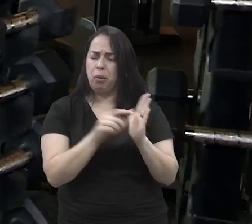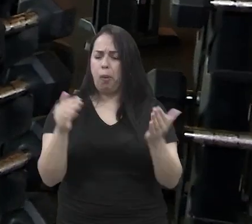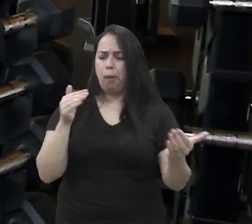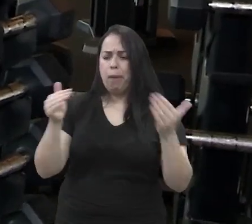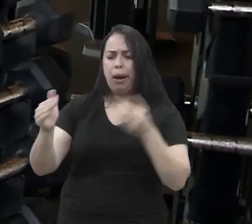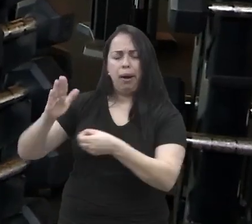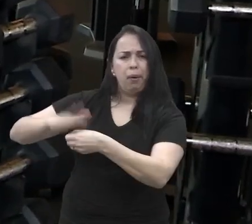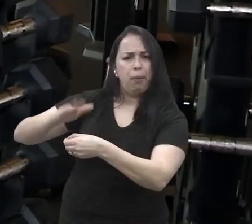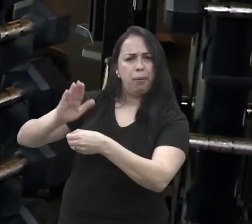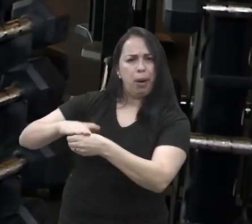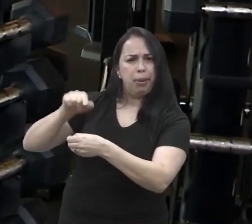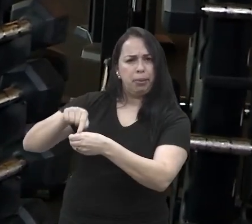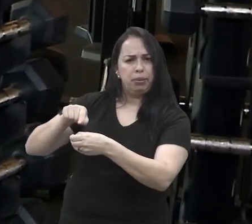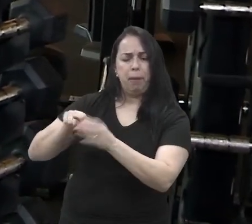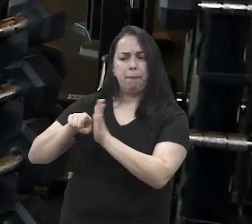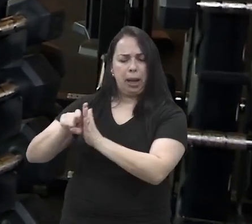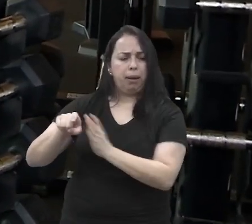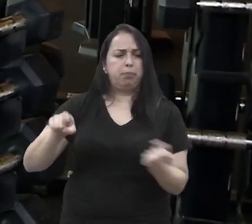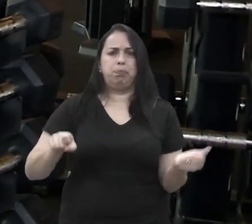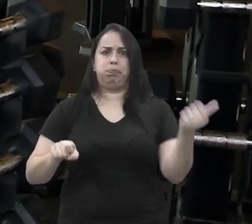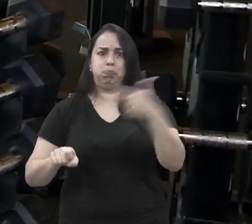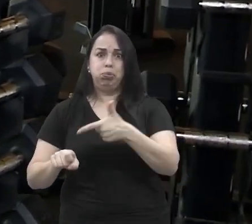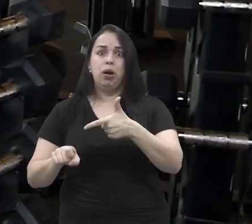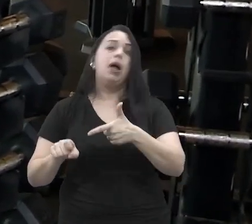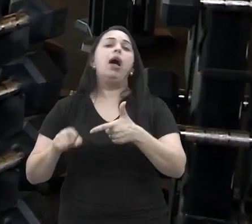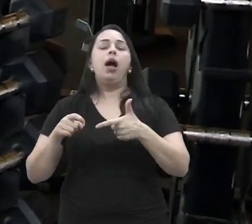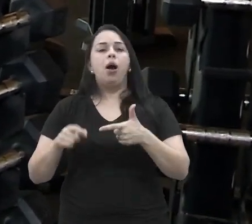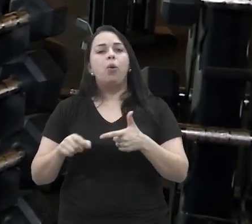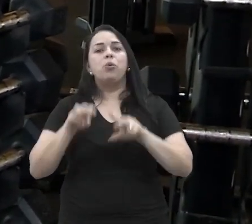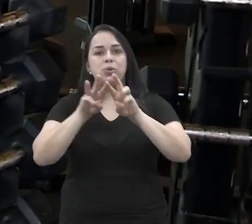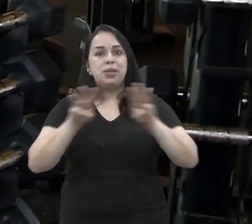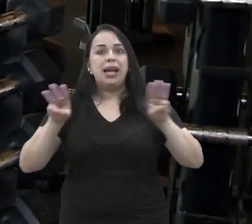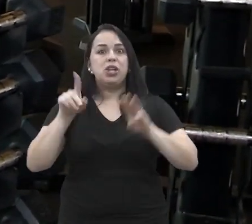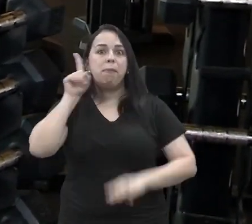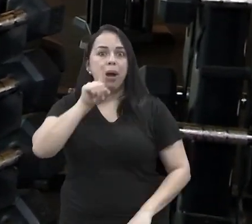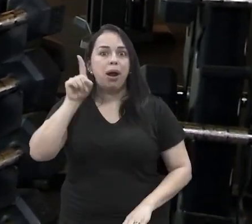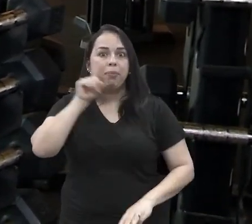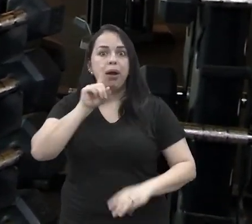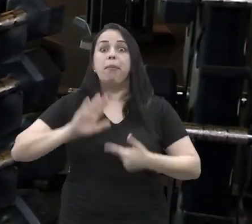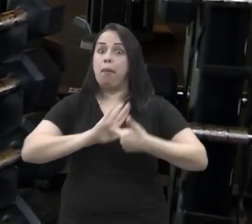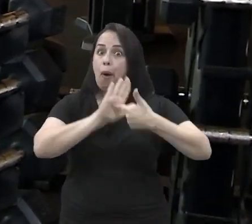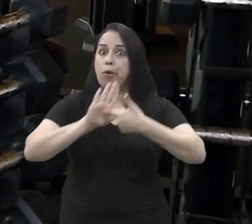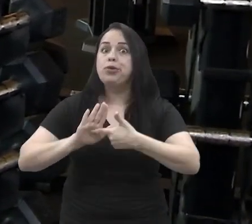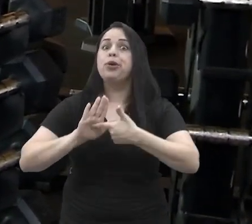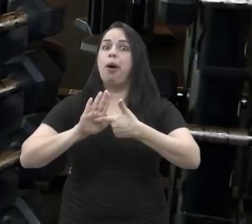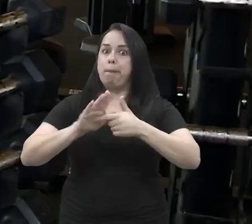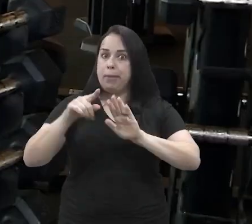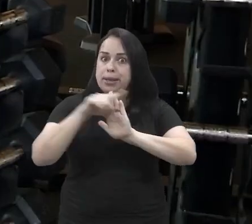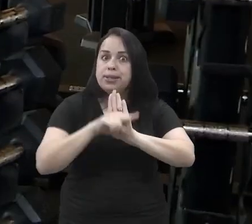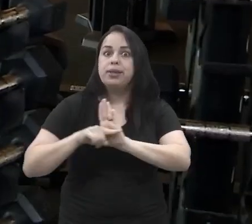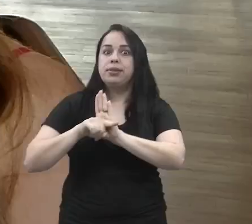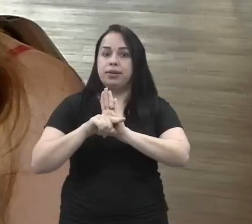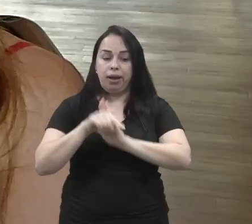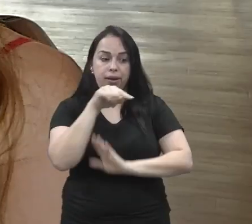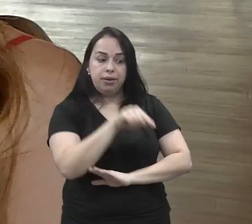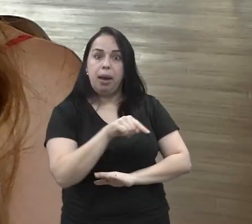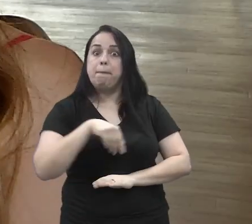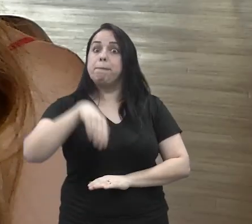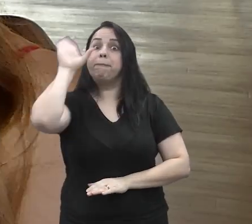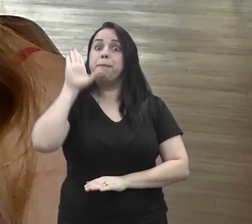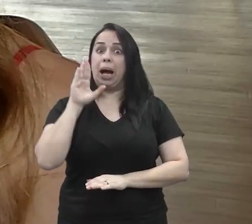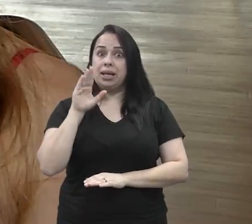do que o assento de um vaso sanitário? É o que revela um teste do site americano FitRated junto com um laboratório.